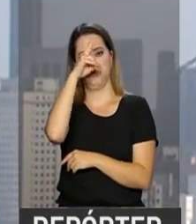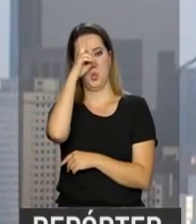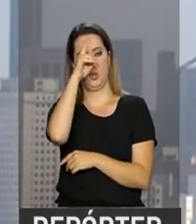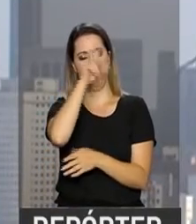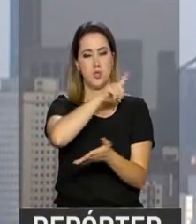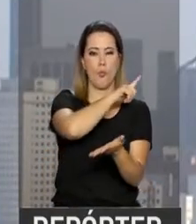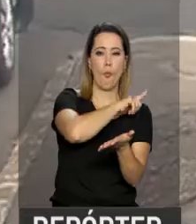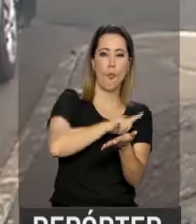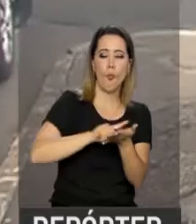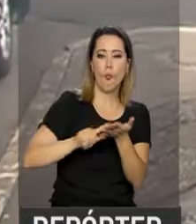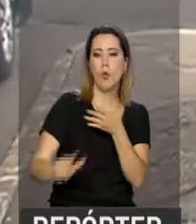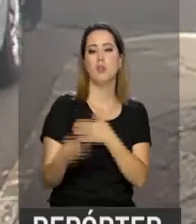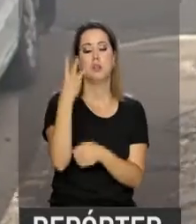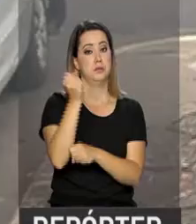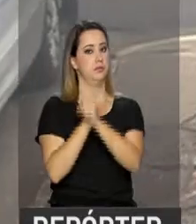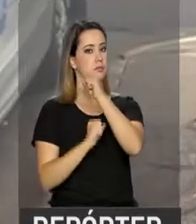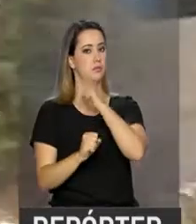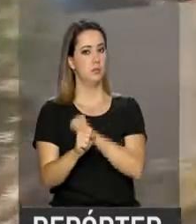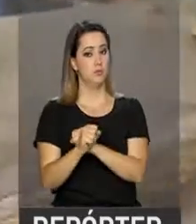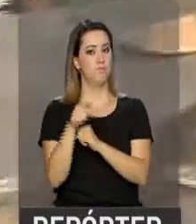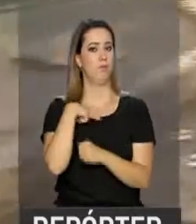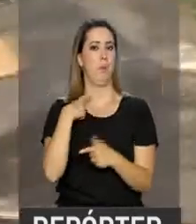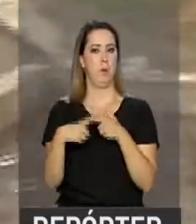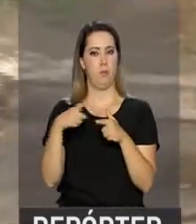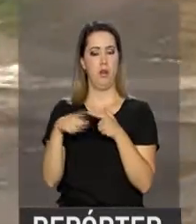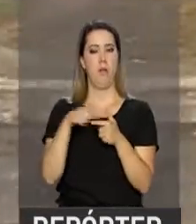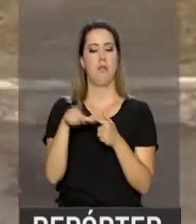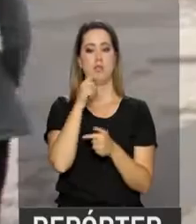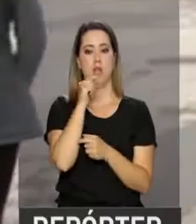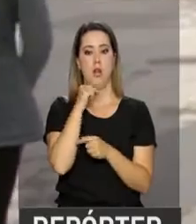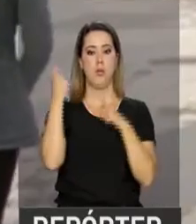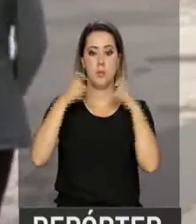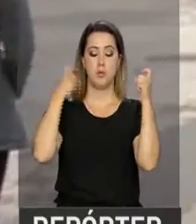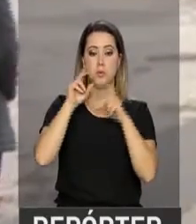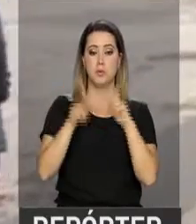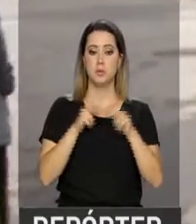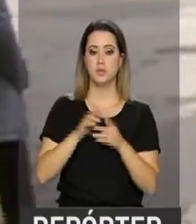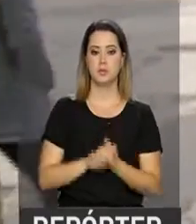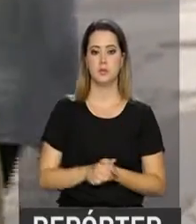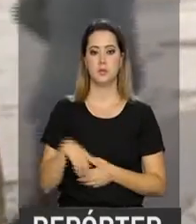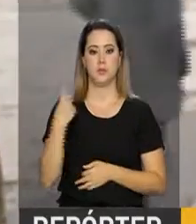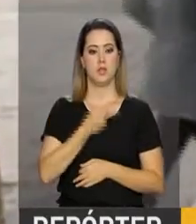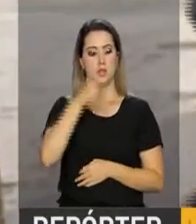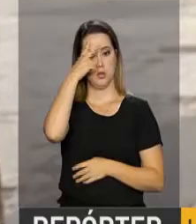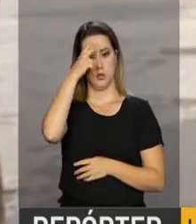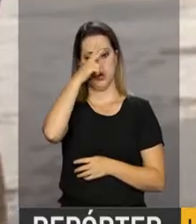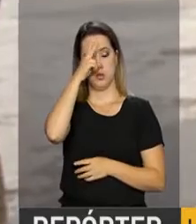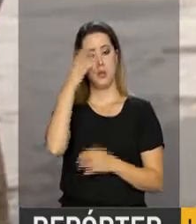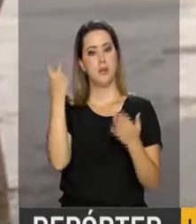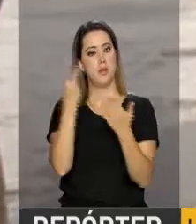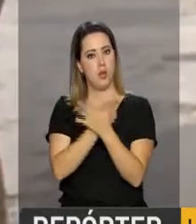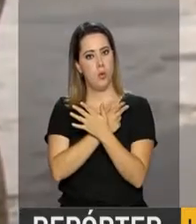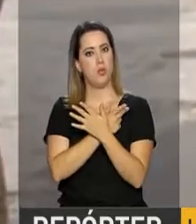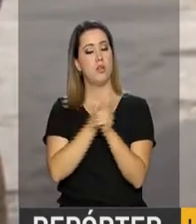levou a maior cidade do país ao racionamento de água e preocupou a população. Faz a gente lembrar que aconteceu o racionamento,